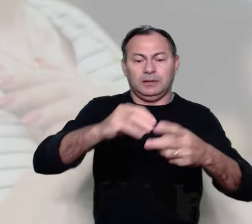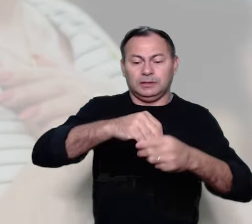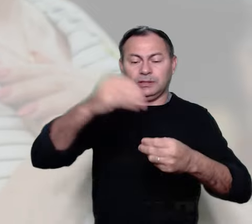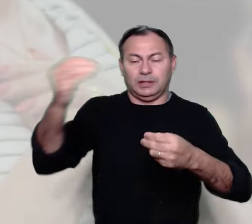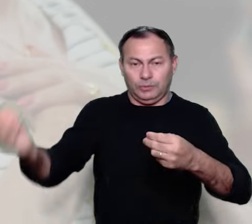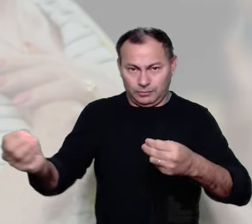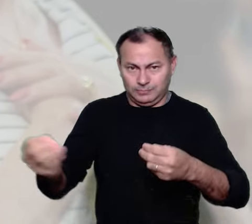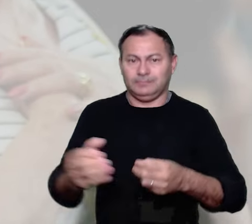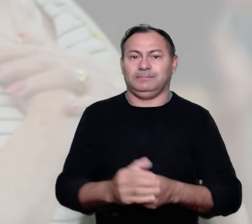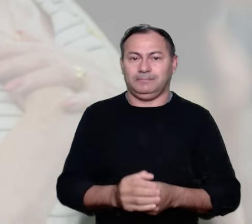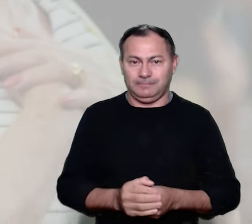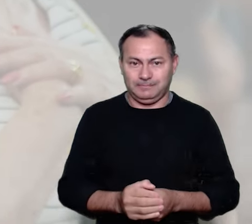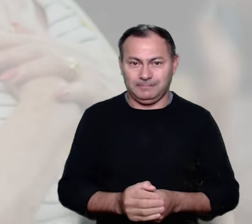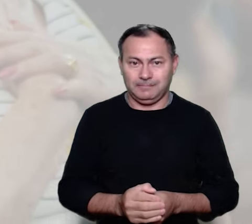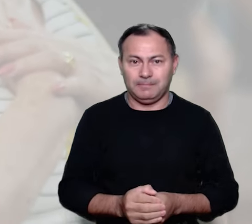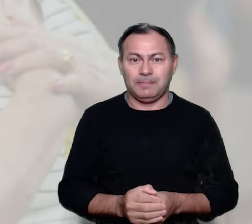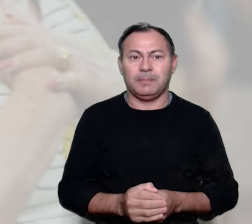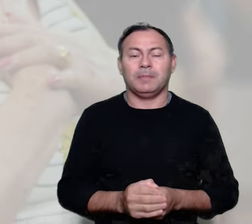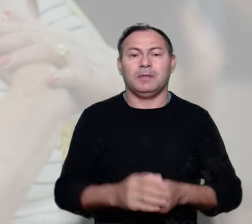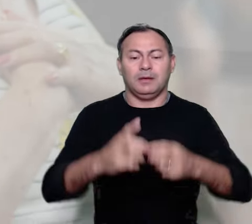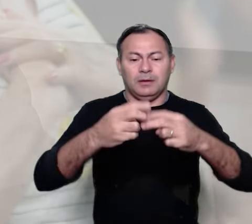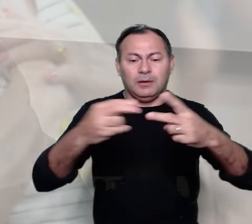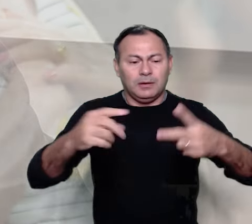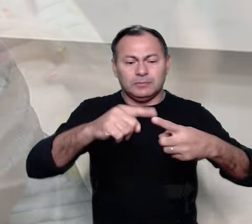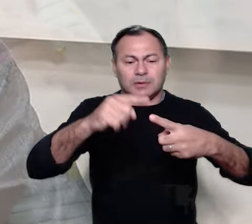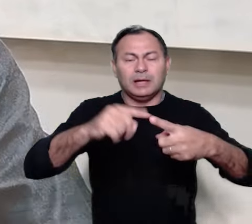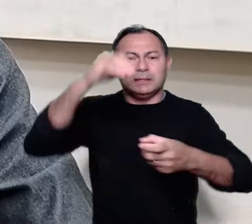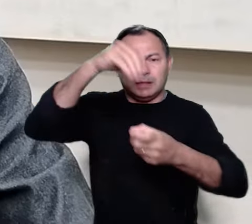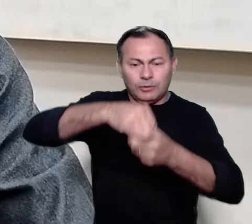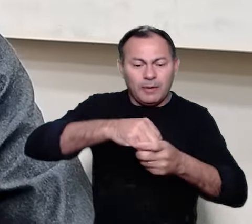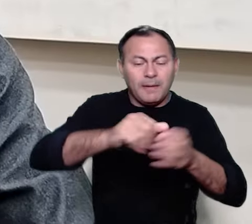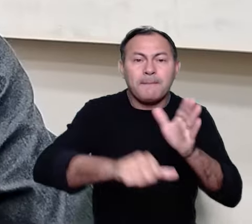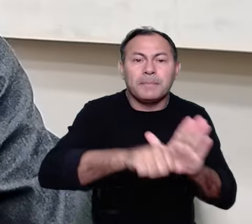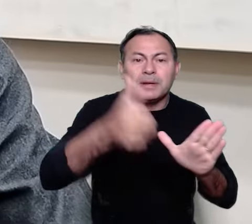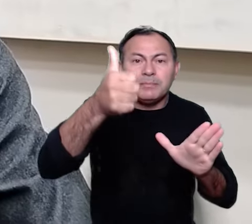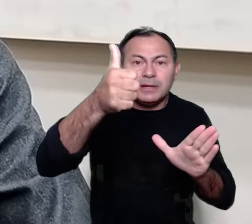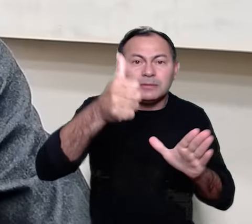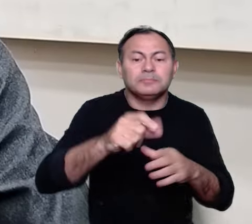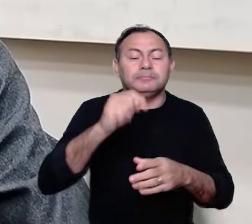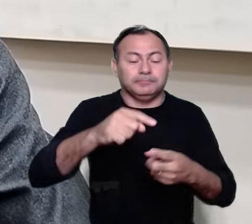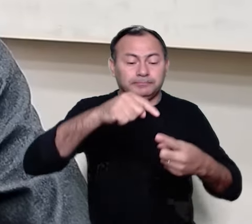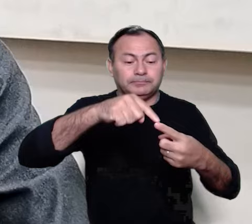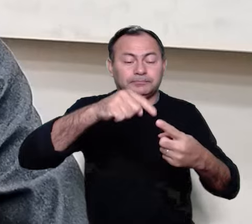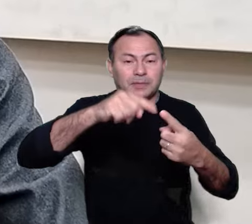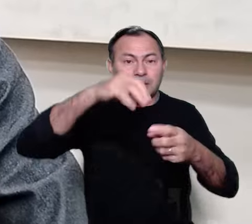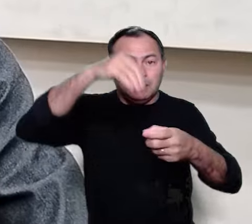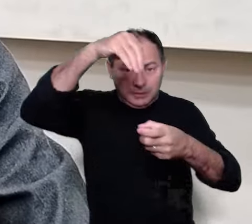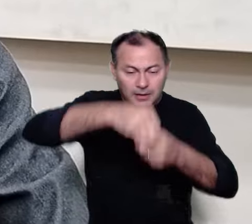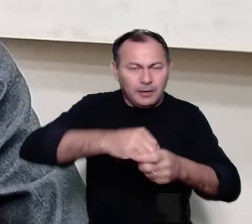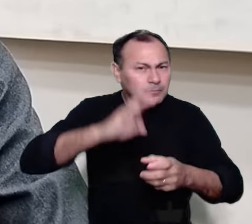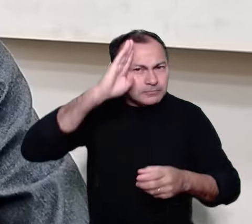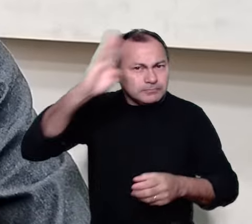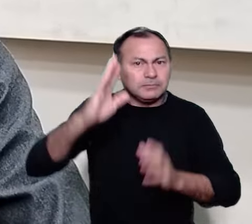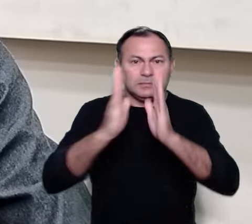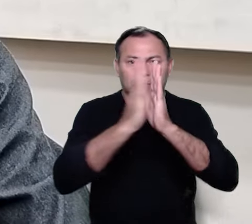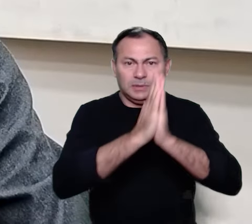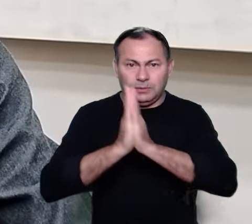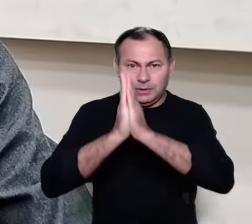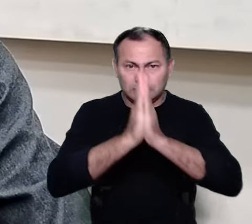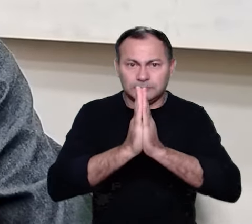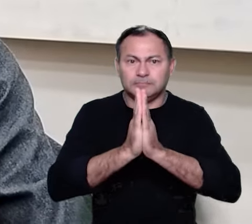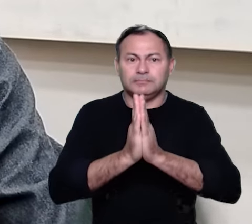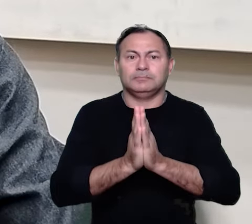exterior. O aspecto interior vem primeiro, pois ele é fundamental na